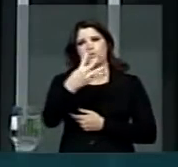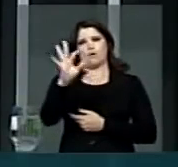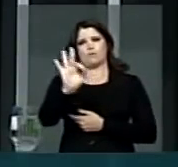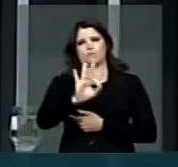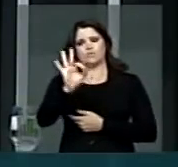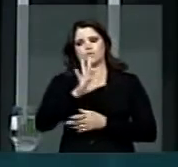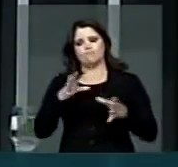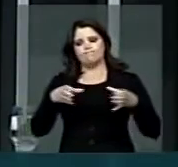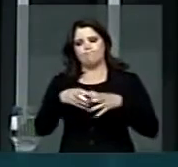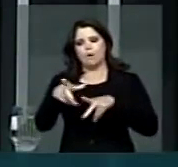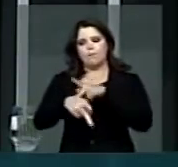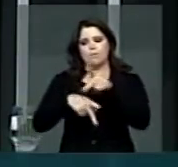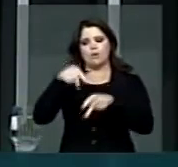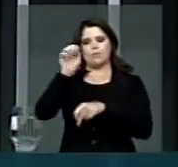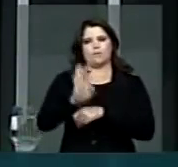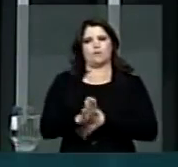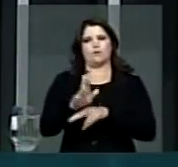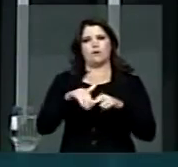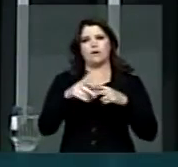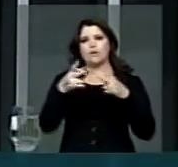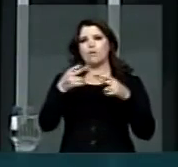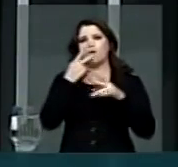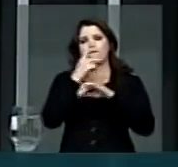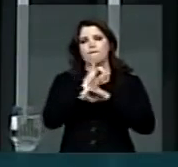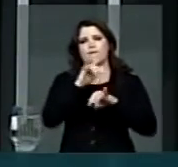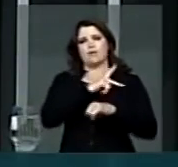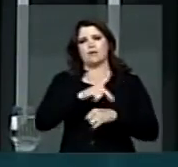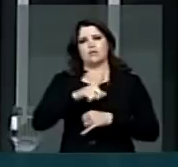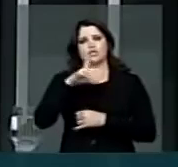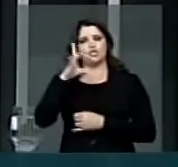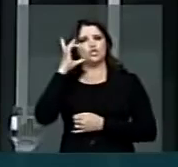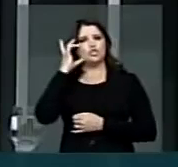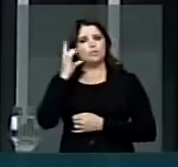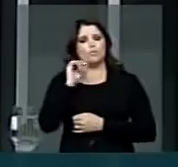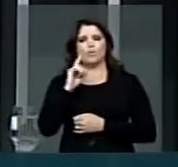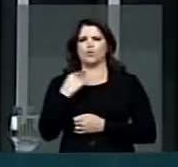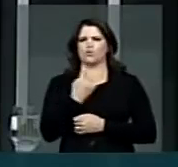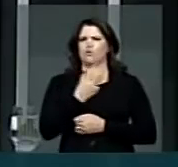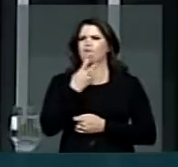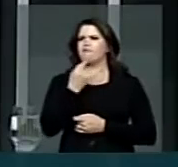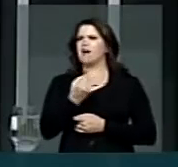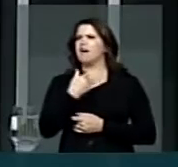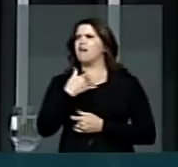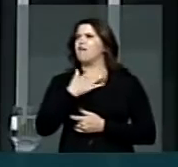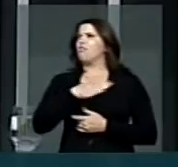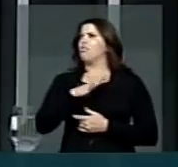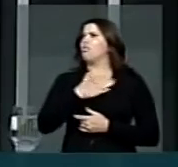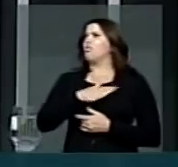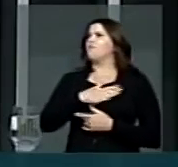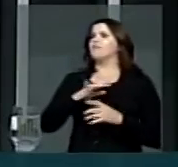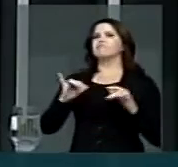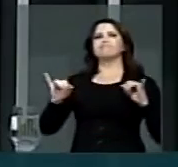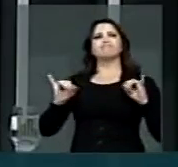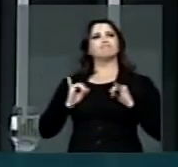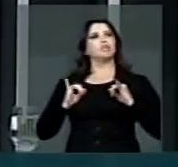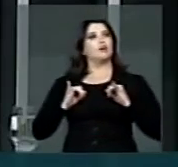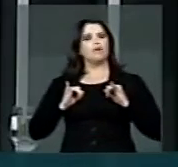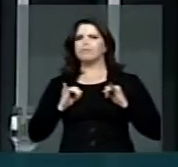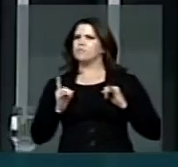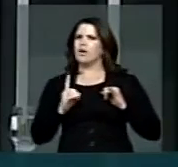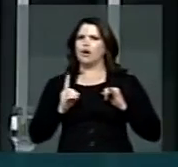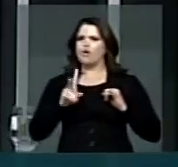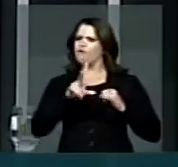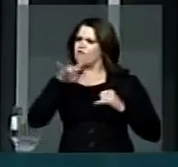84% da população brasileira. E como diz a presidenta Dilma, não vamos descansar enquanto o Brasil não